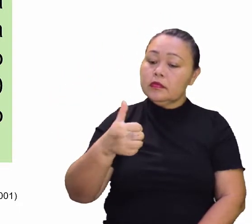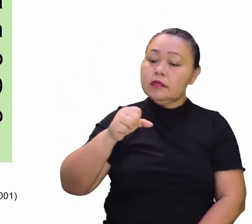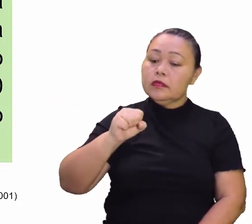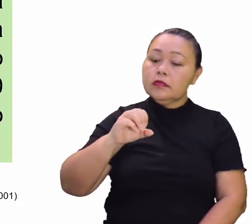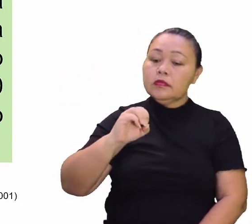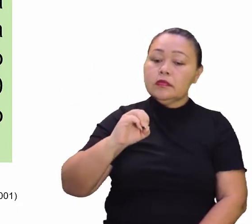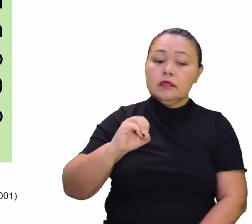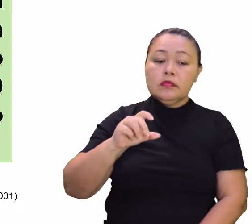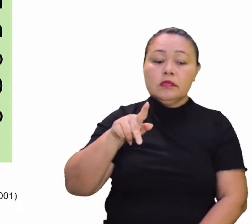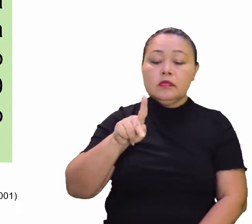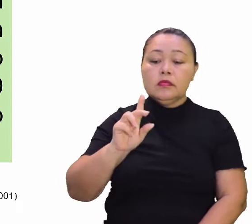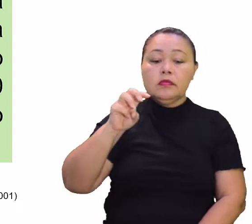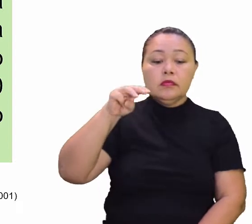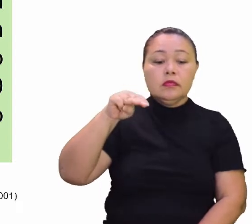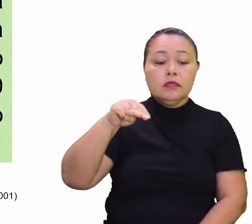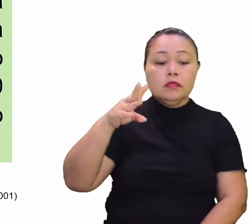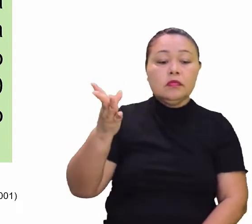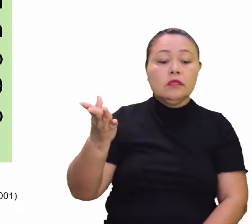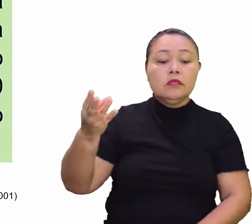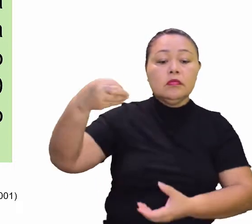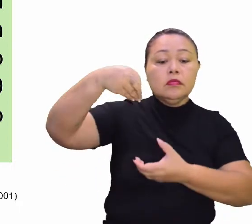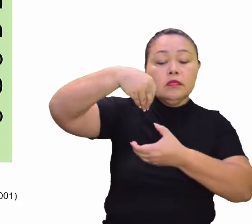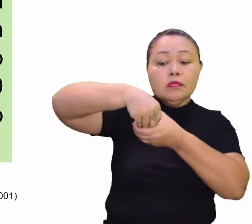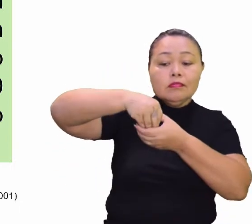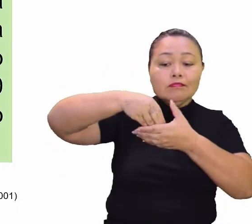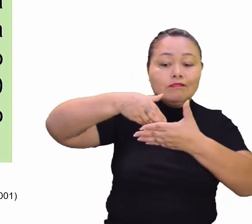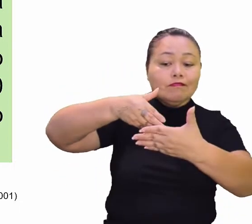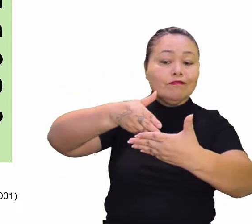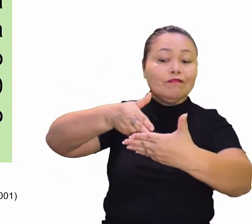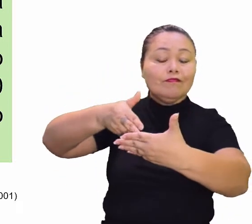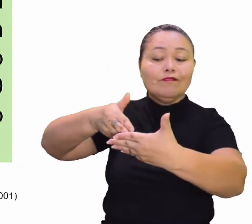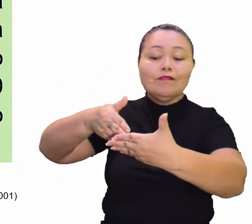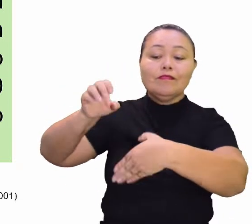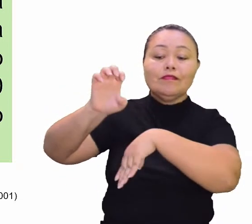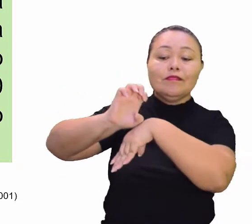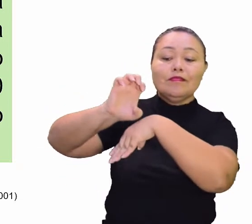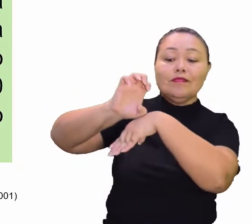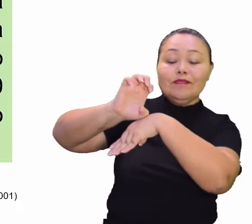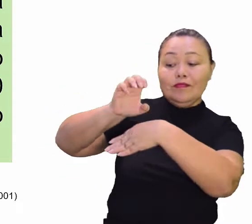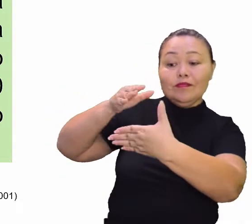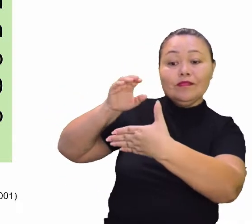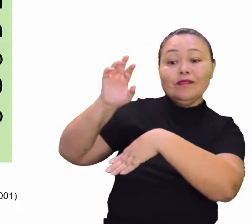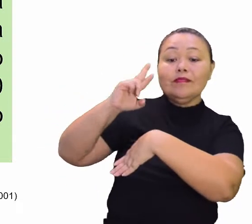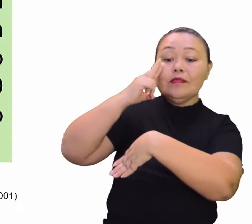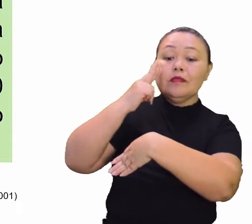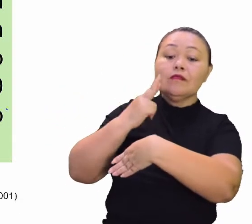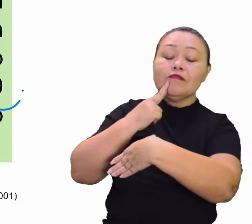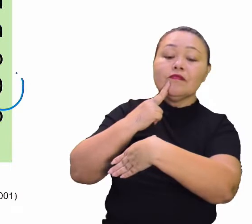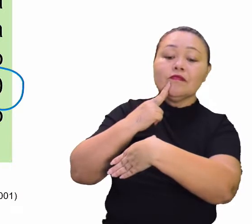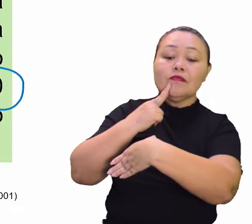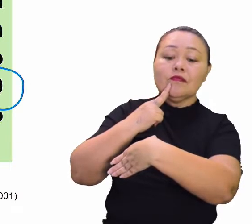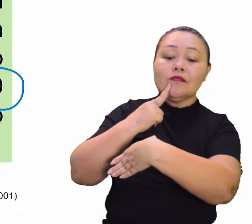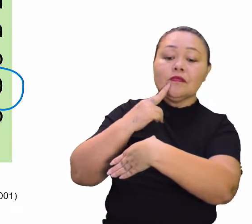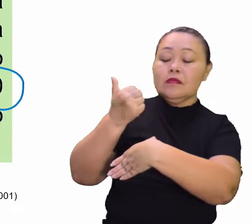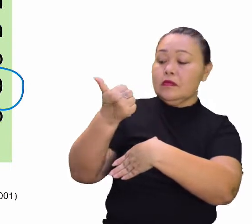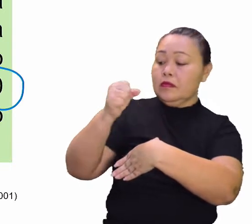aproximadamente 180 quilômetros dentro de Rondônia. Olha só,